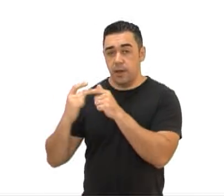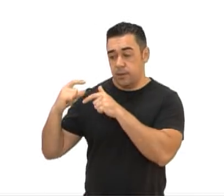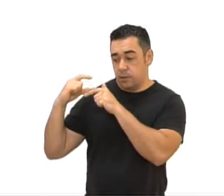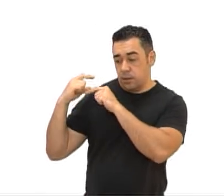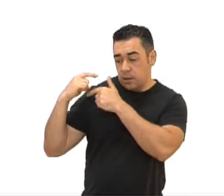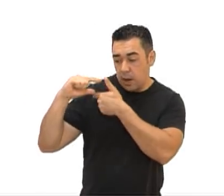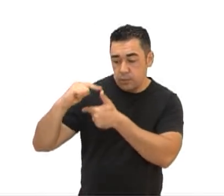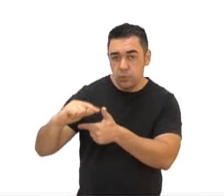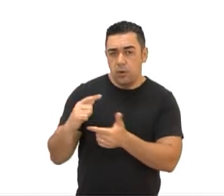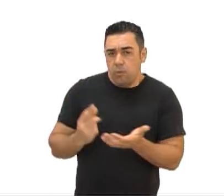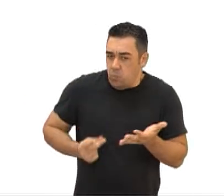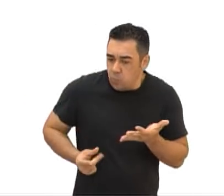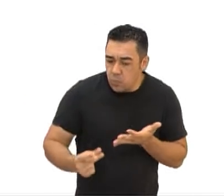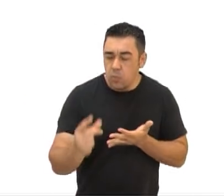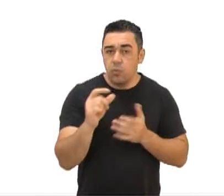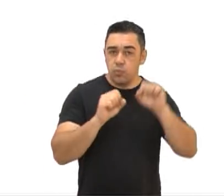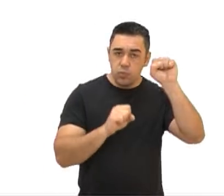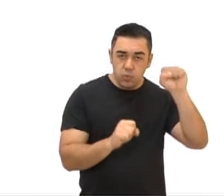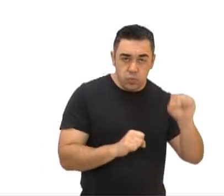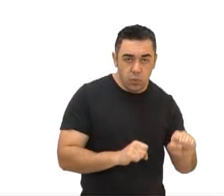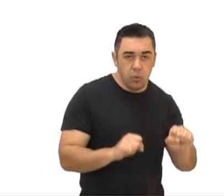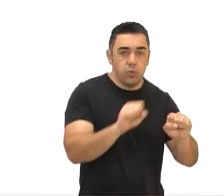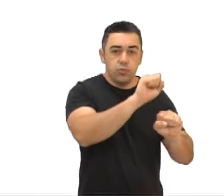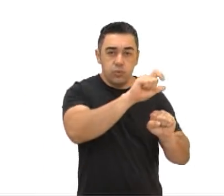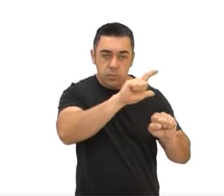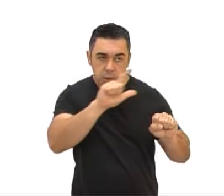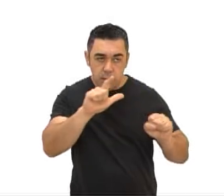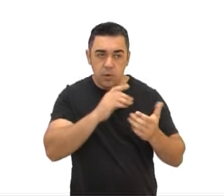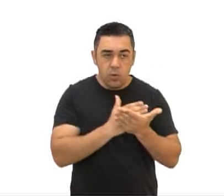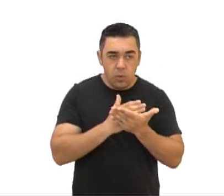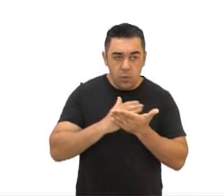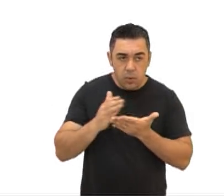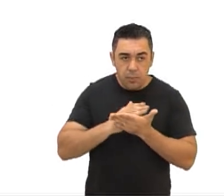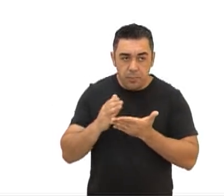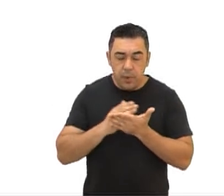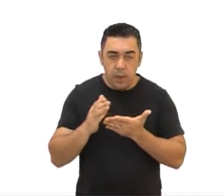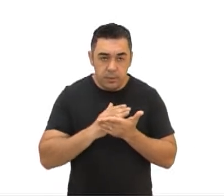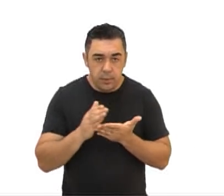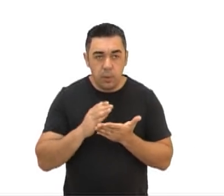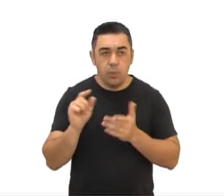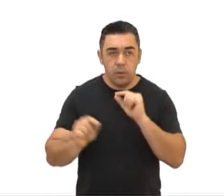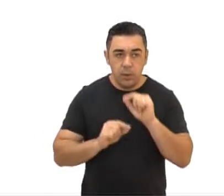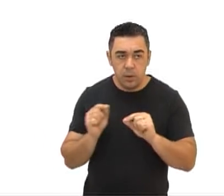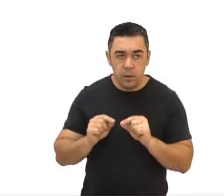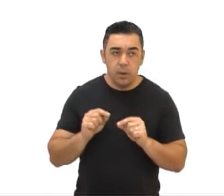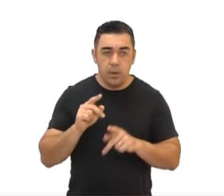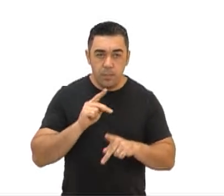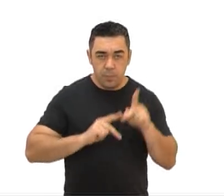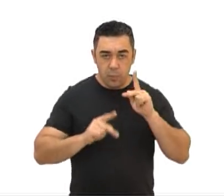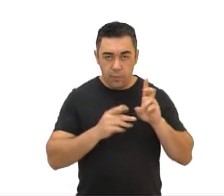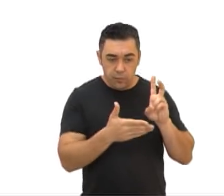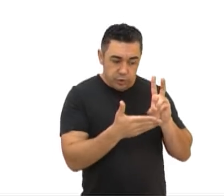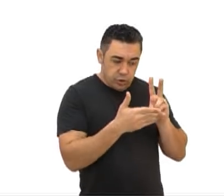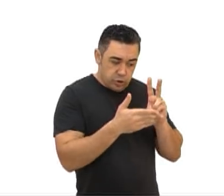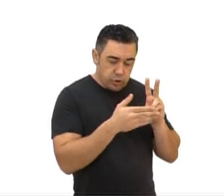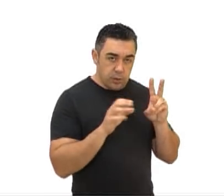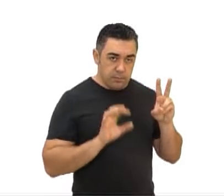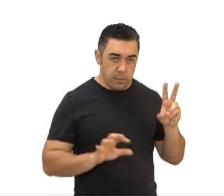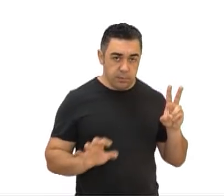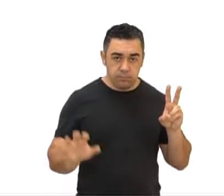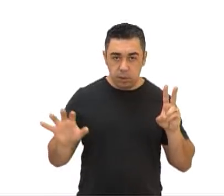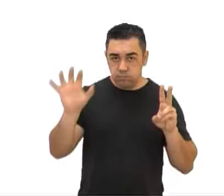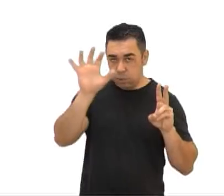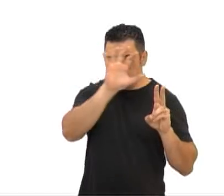nós trabalhamos, tanto do sul quanto do sudeste. Eu começo aqui com a distribuição dos povos indígenas nos estados